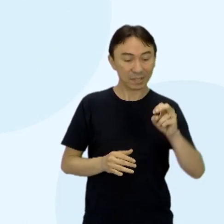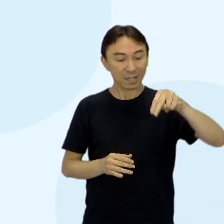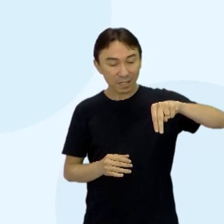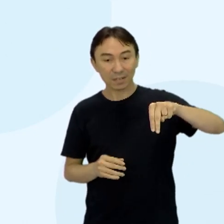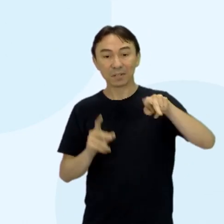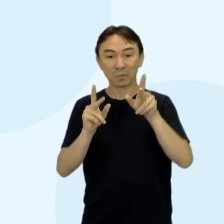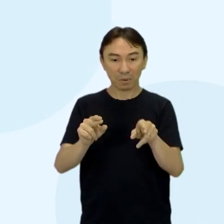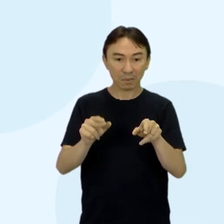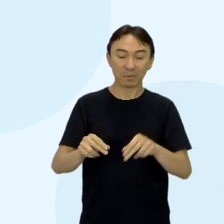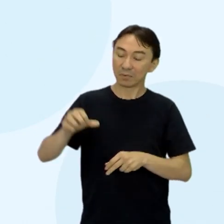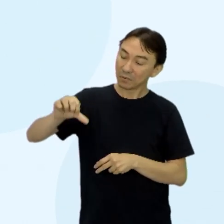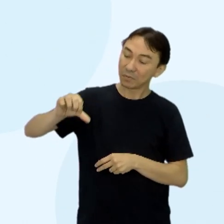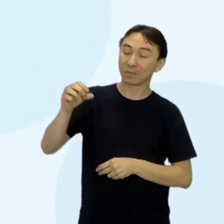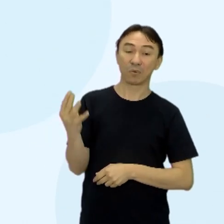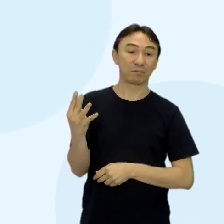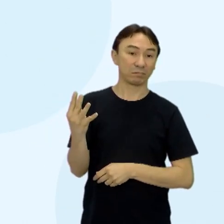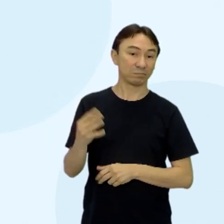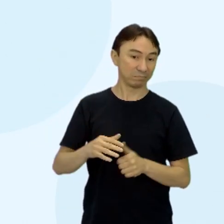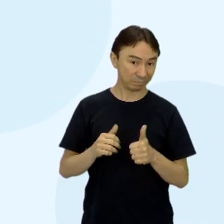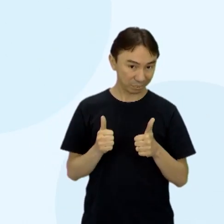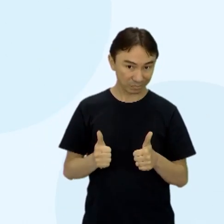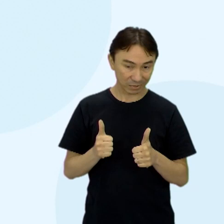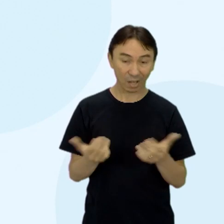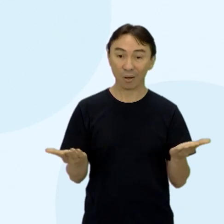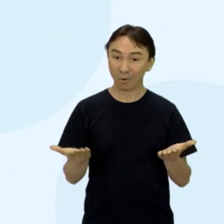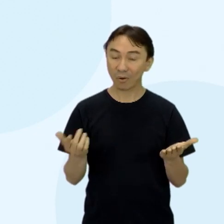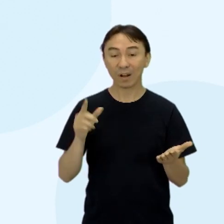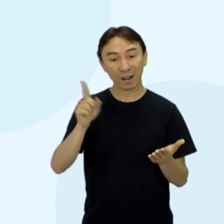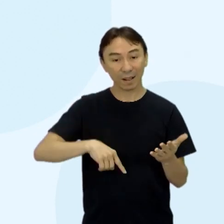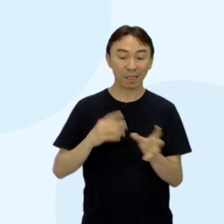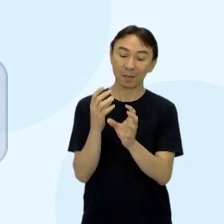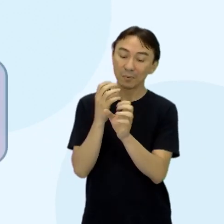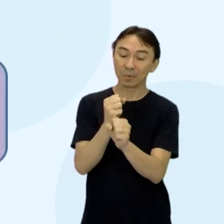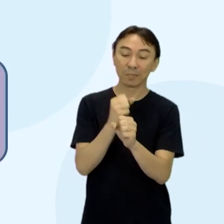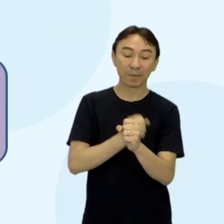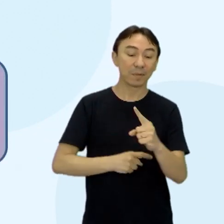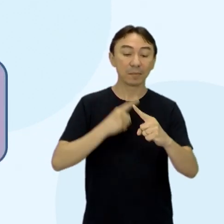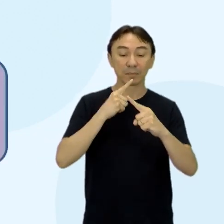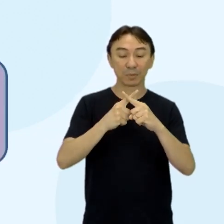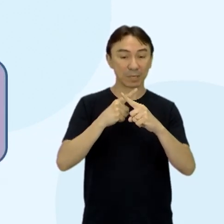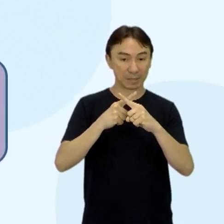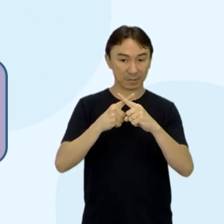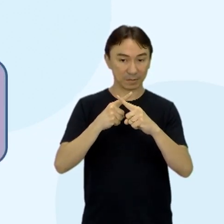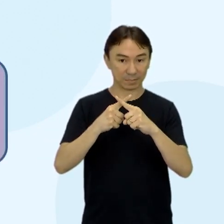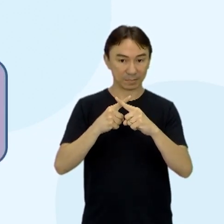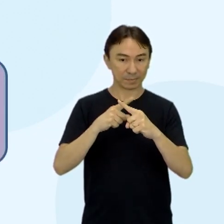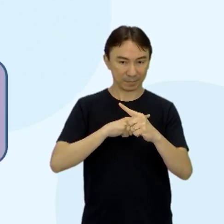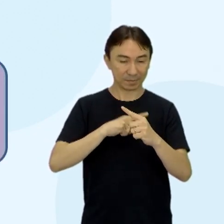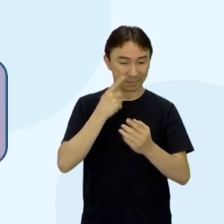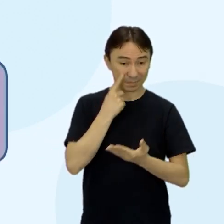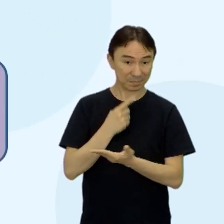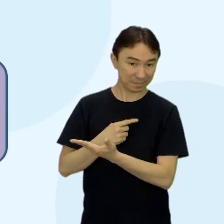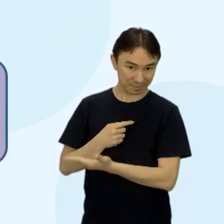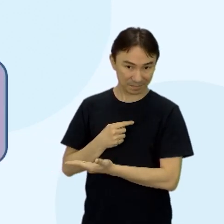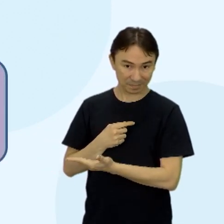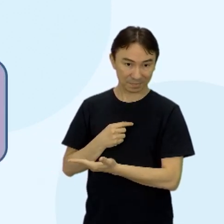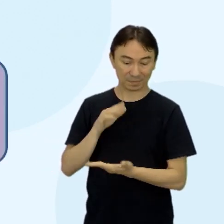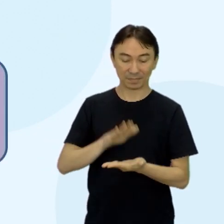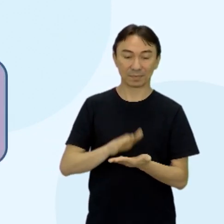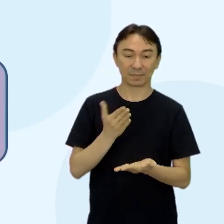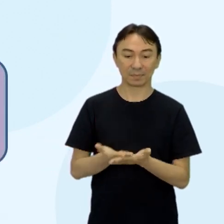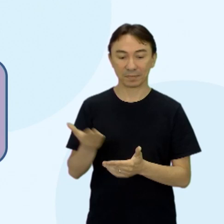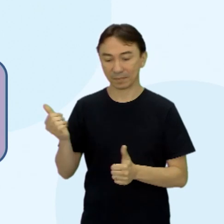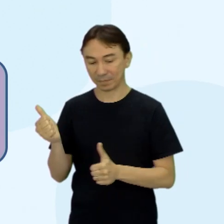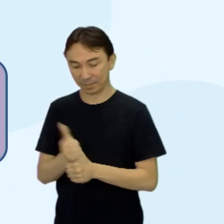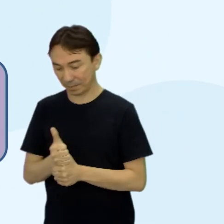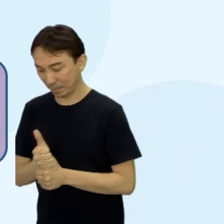94, tá? Agora a gente vai para uma continha de multiplicação, Vivi. E aí aparece um quadrinho roxo, né? A primeira sentença